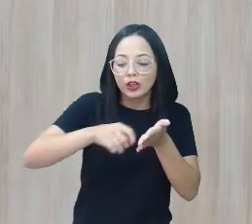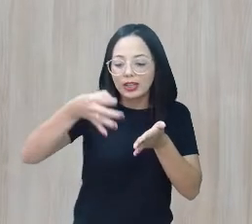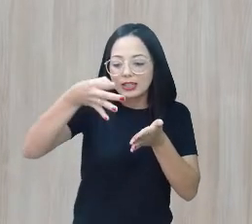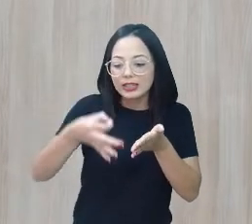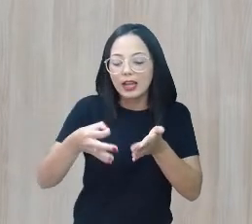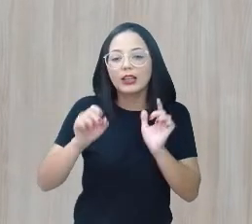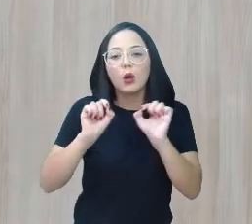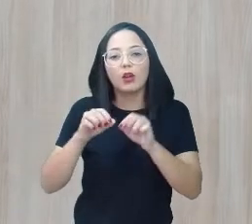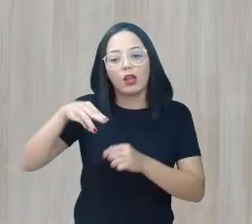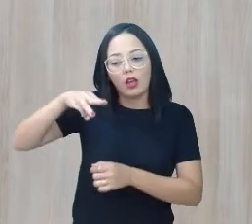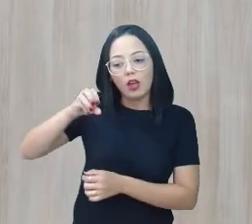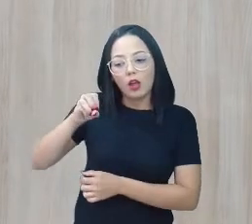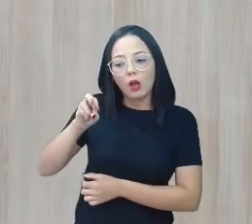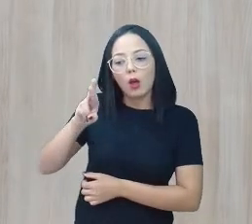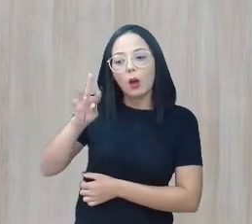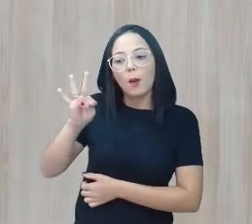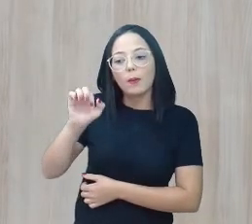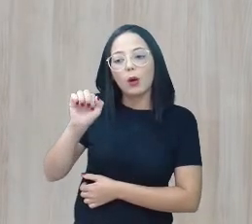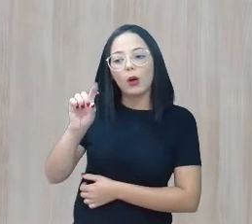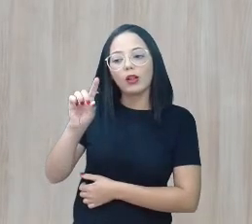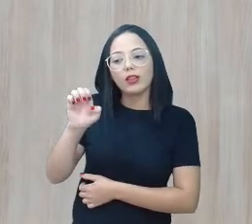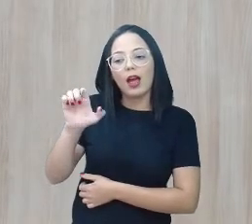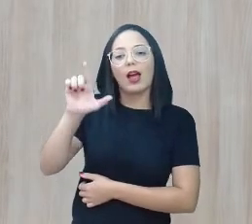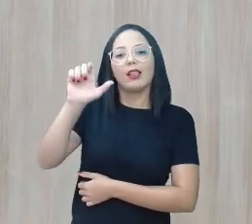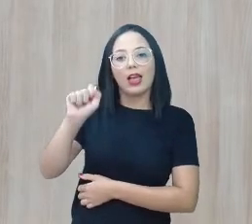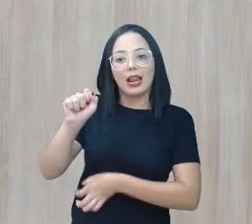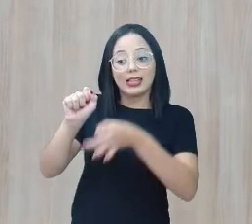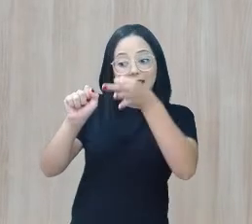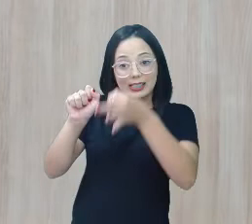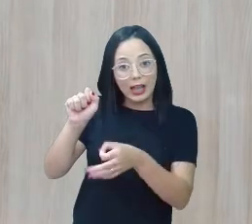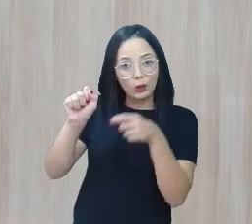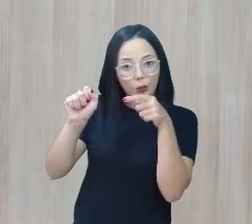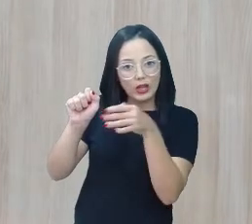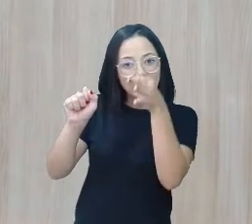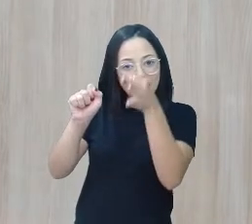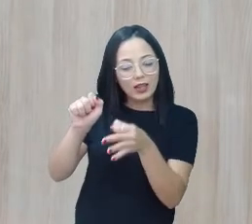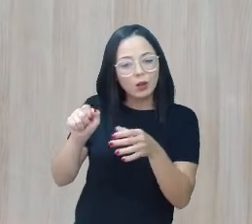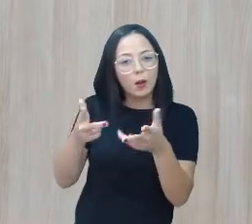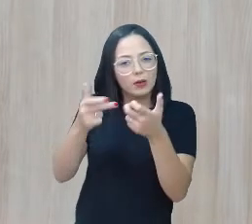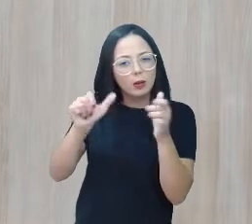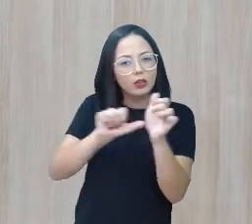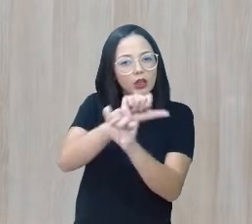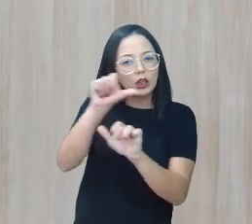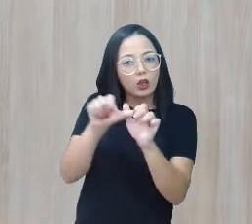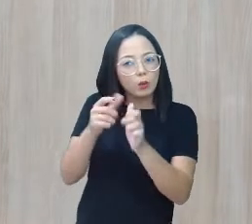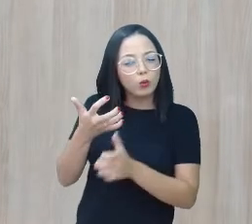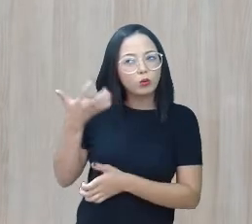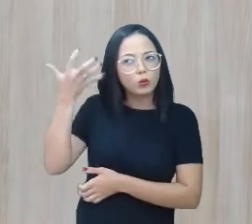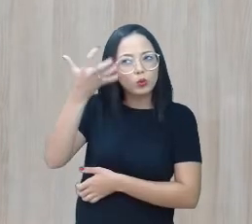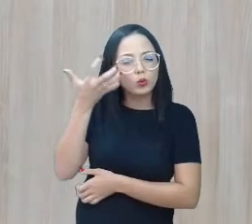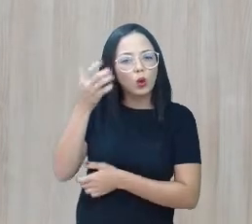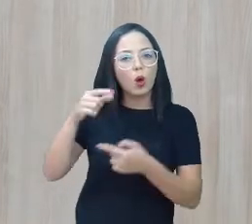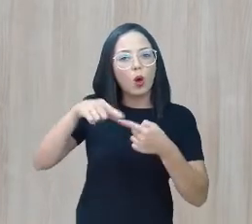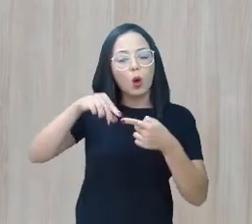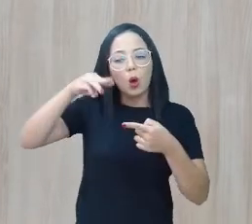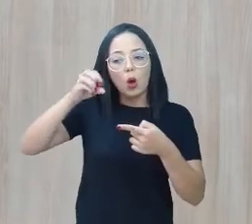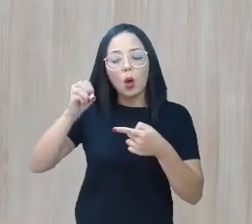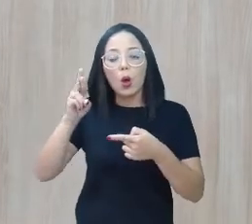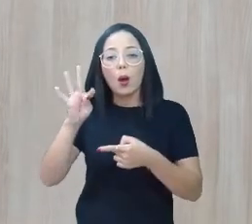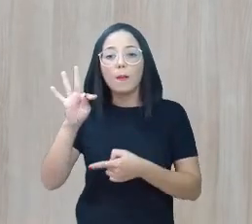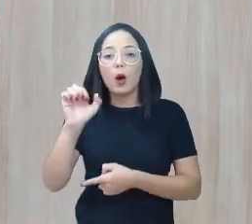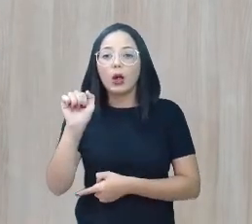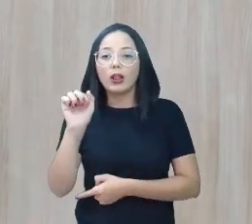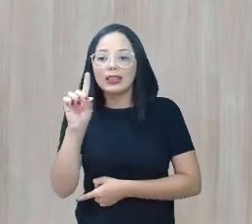correta é mortadela. Então, vocês percebem que muda o som? Som mortadela é um som